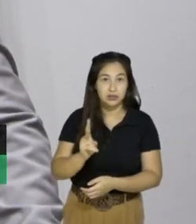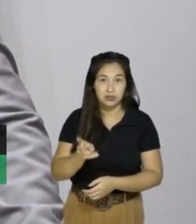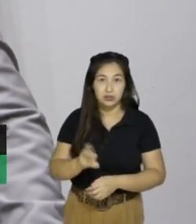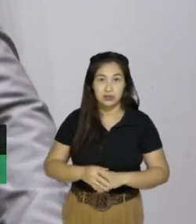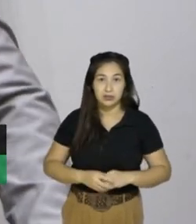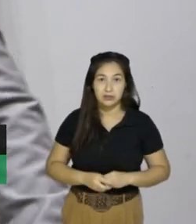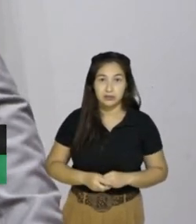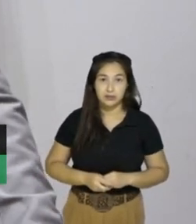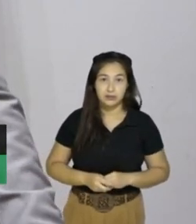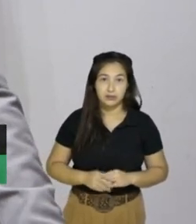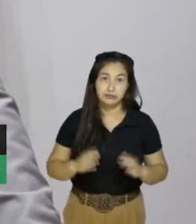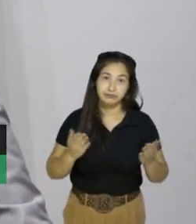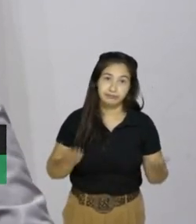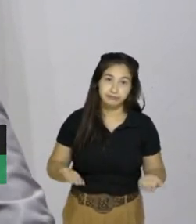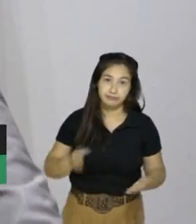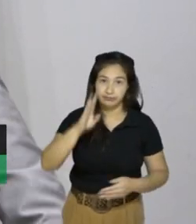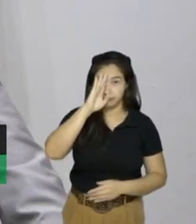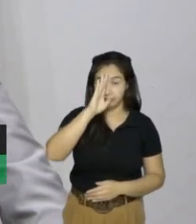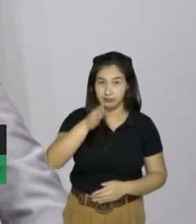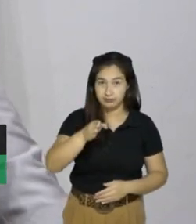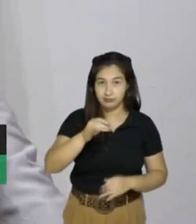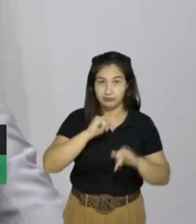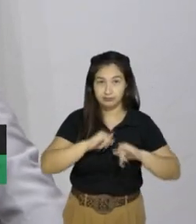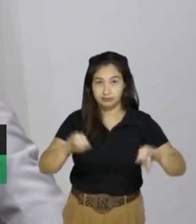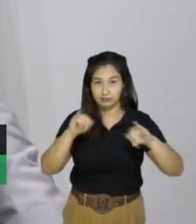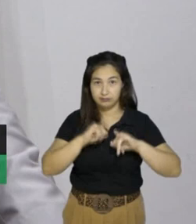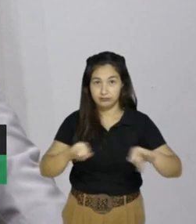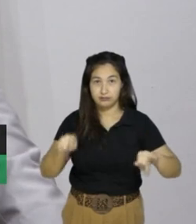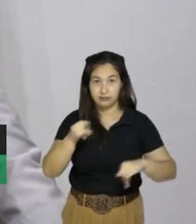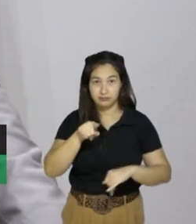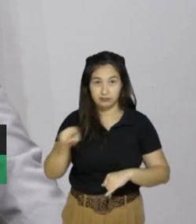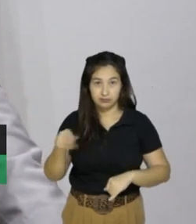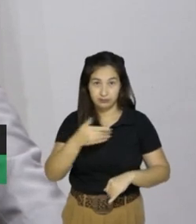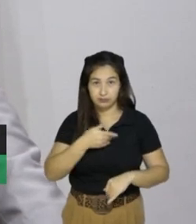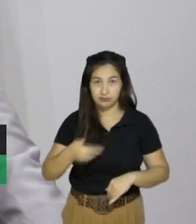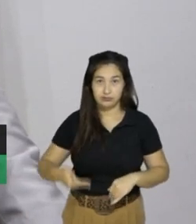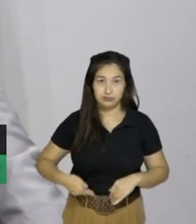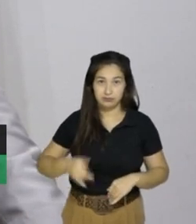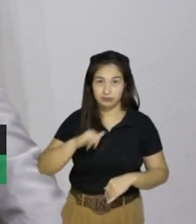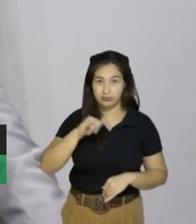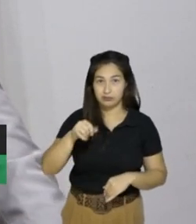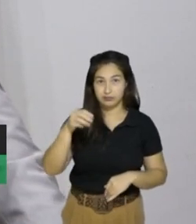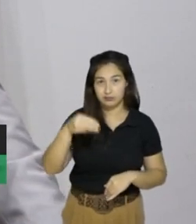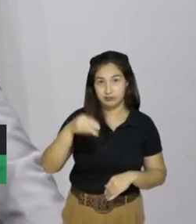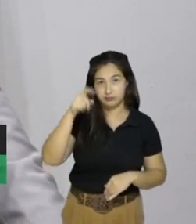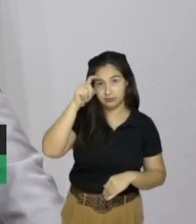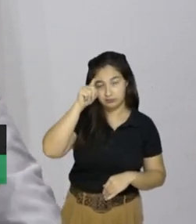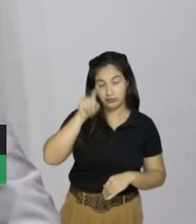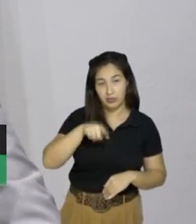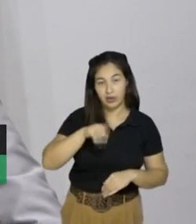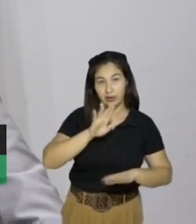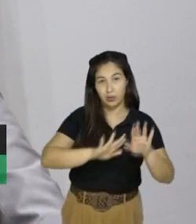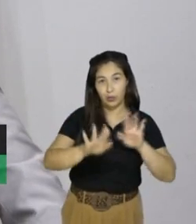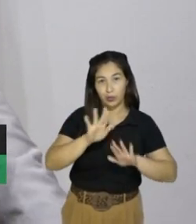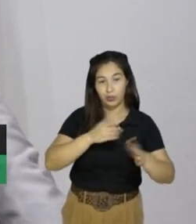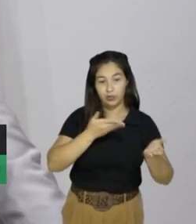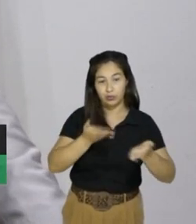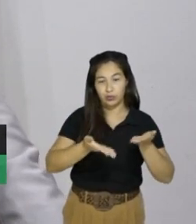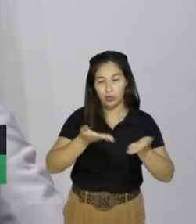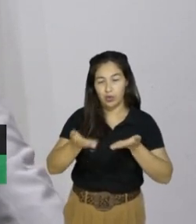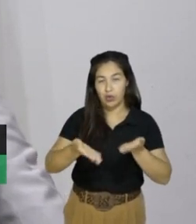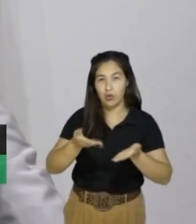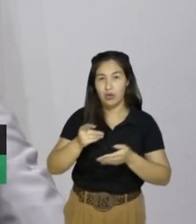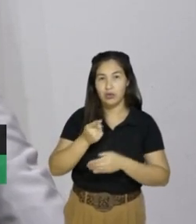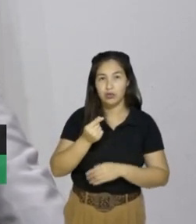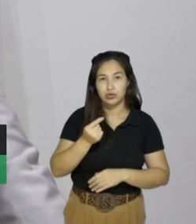então a principal promessa de campanha do governador foi esse ter zelo com dinheiro do pagador de impostos Esse